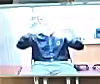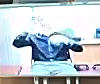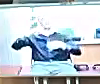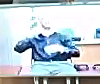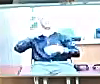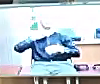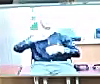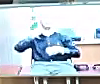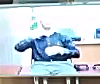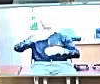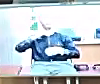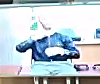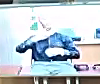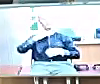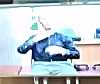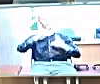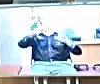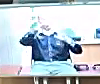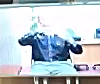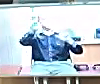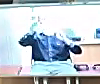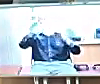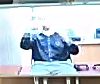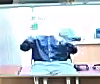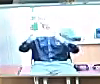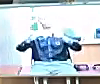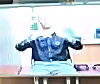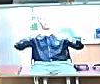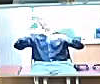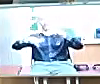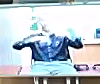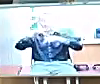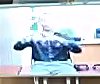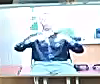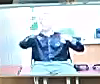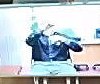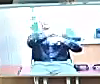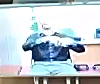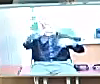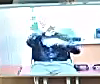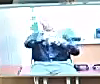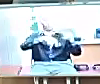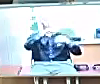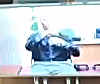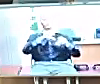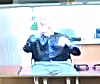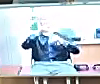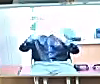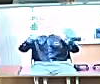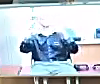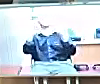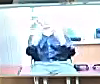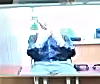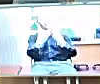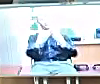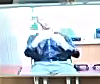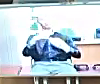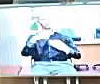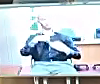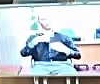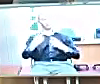e representando todos os trabalhadores e trabalhadoras na agricultura agricultores familiares nem a gente tem essa grande